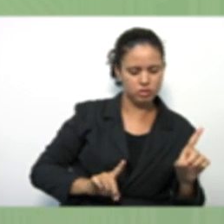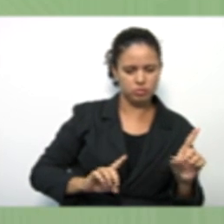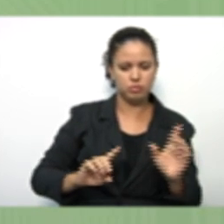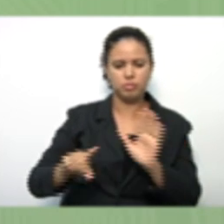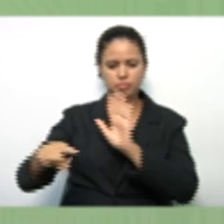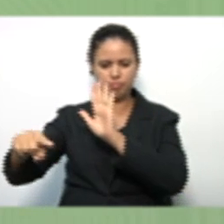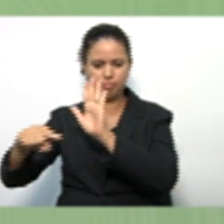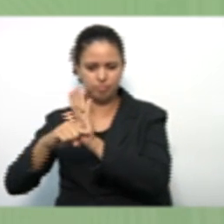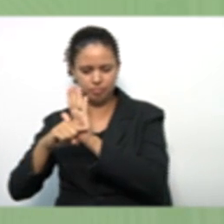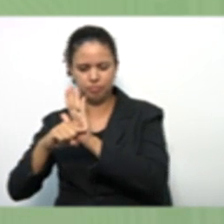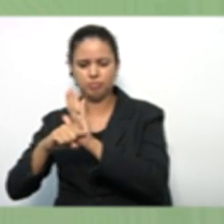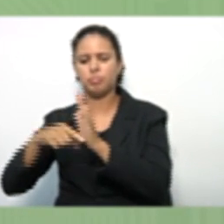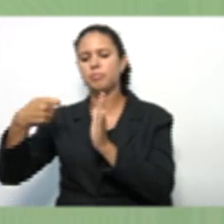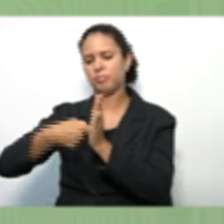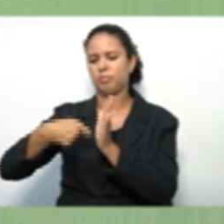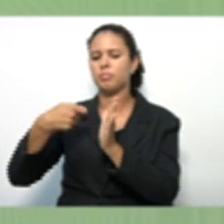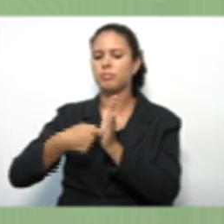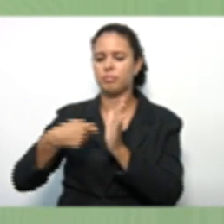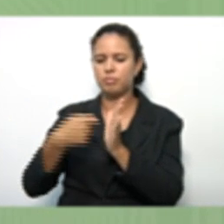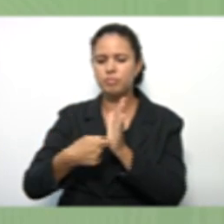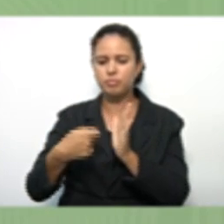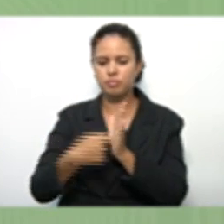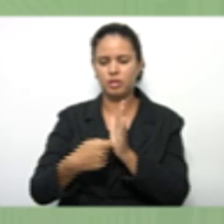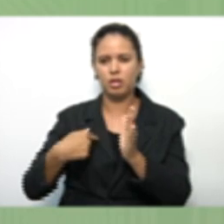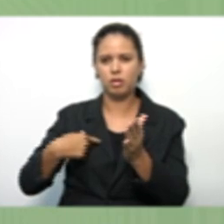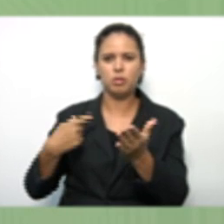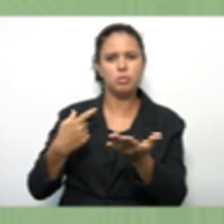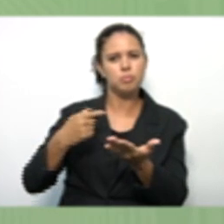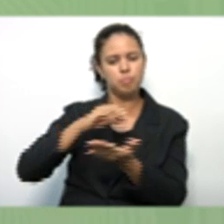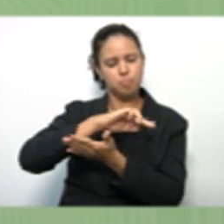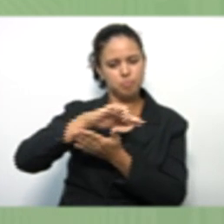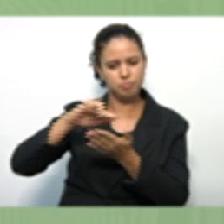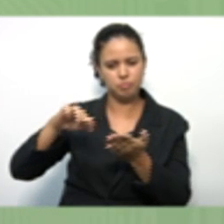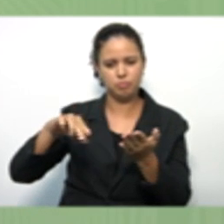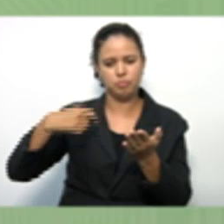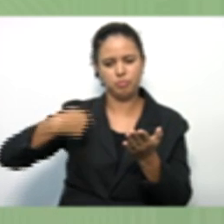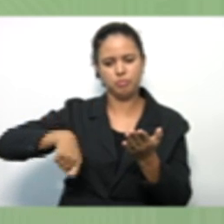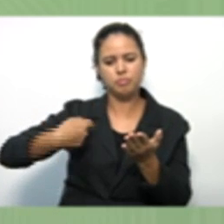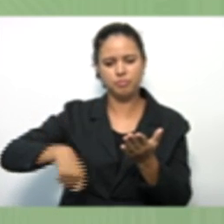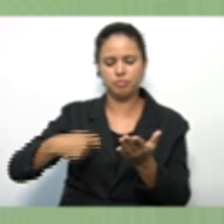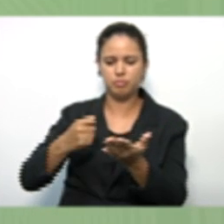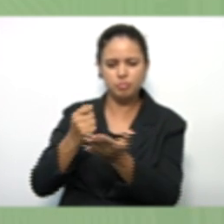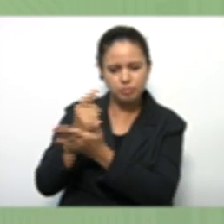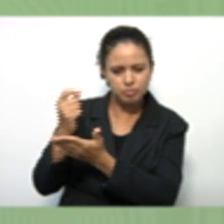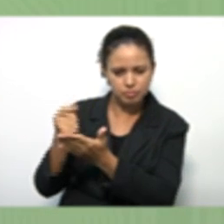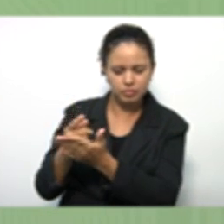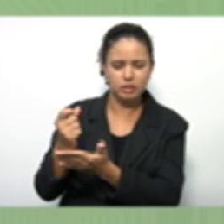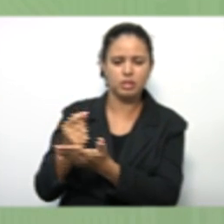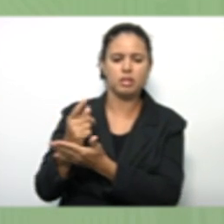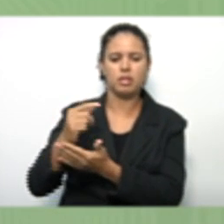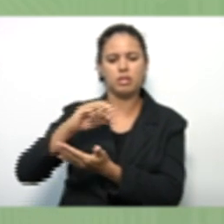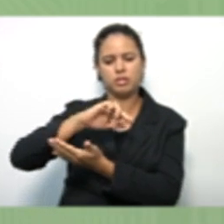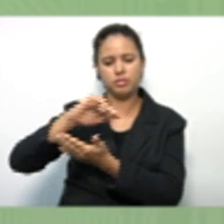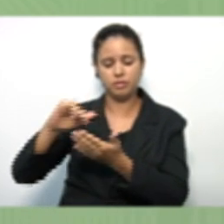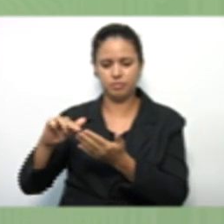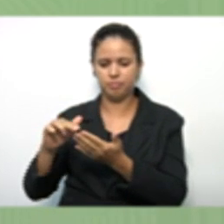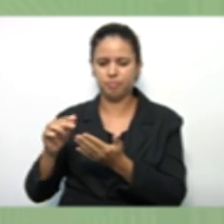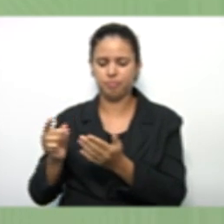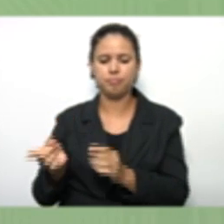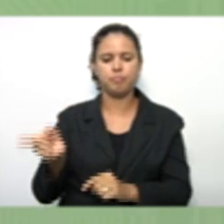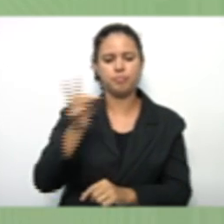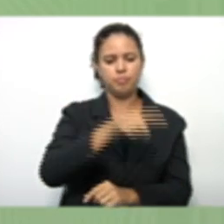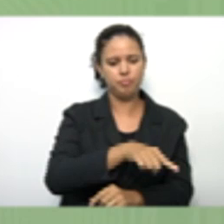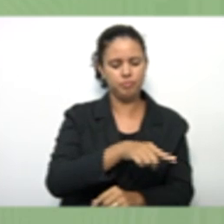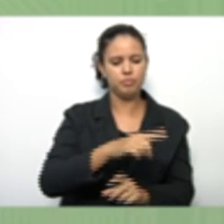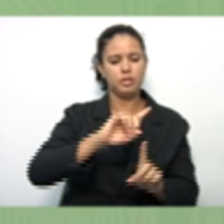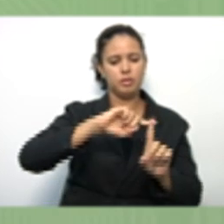obrigações. Exatamente. Como a senhora falou, né, professora? Os bens e direitos. Bens é o quê? Aquela parte mais física. São as casas, os